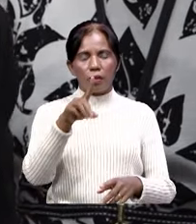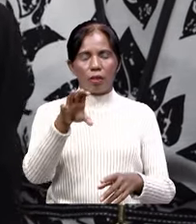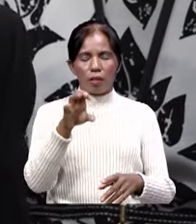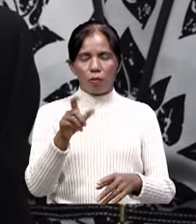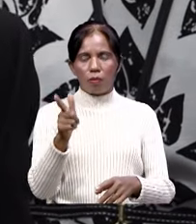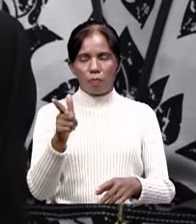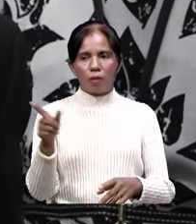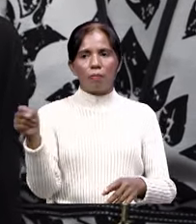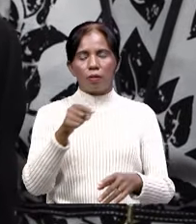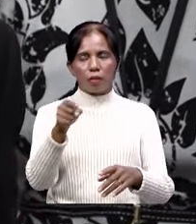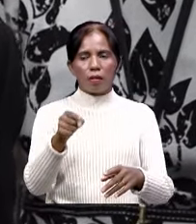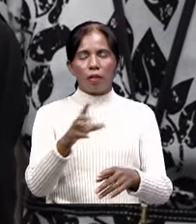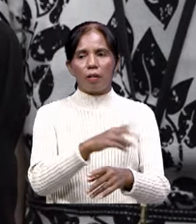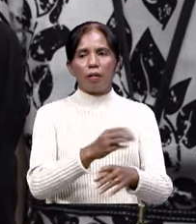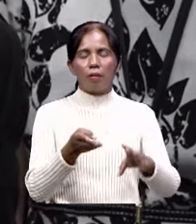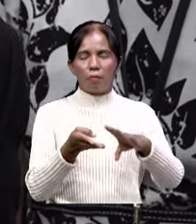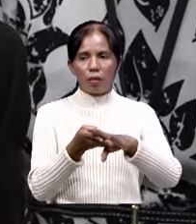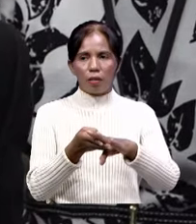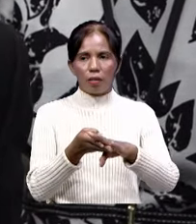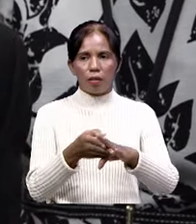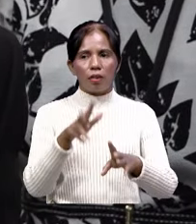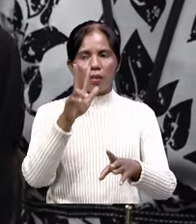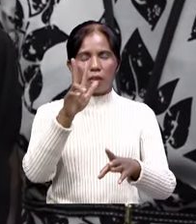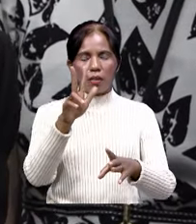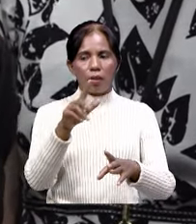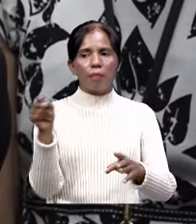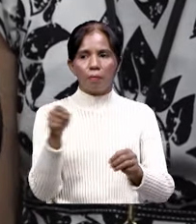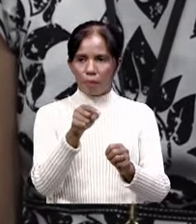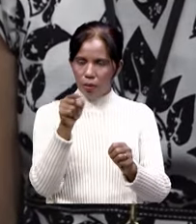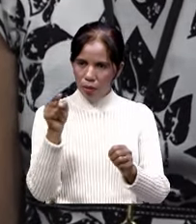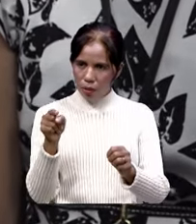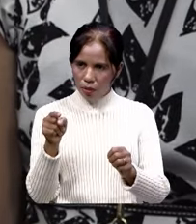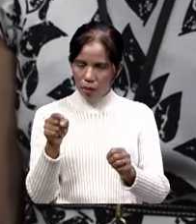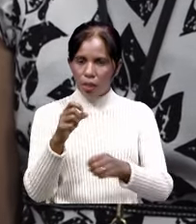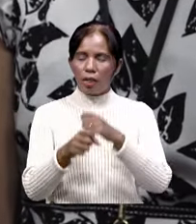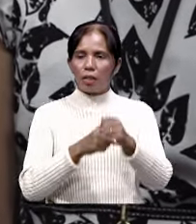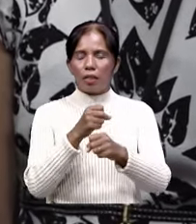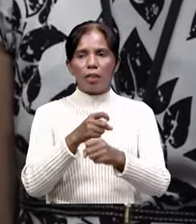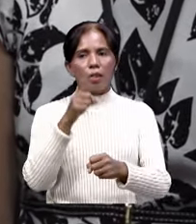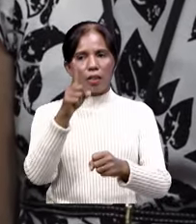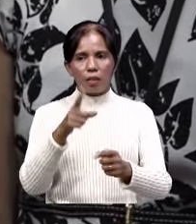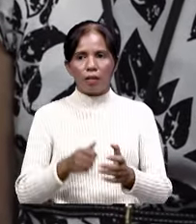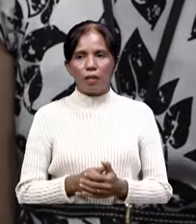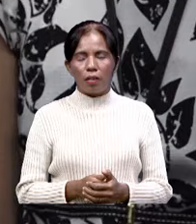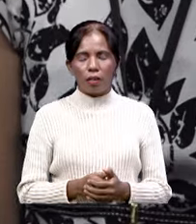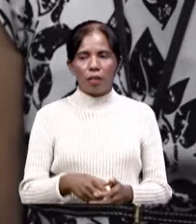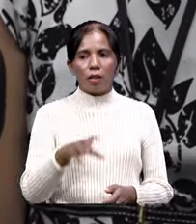120%. Banco Pensetel for credit 3% tina ida e que